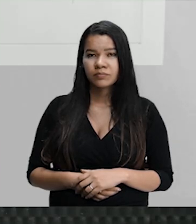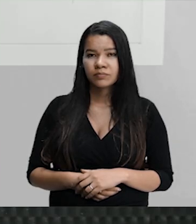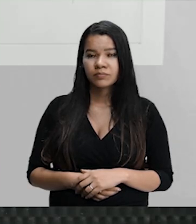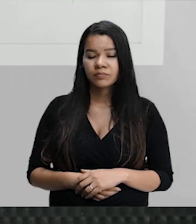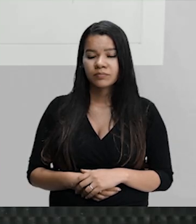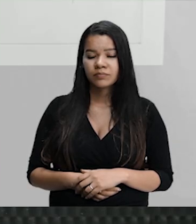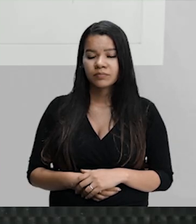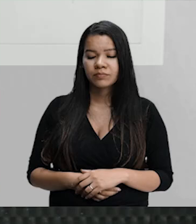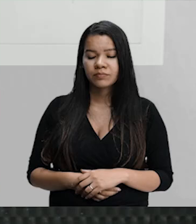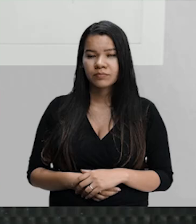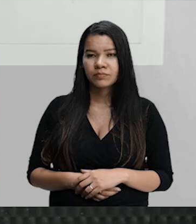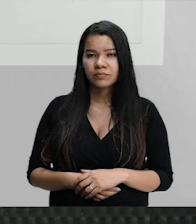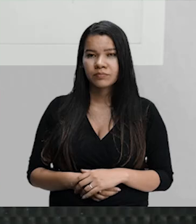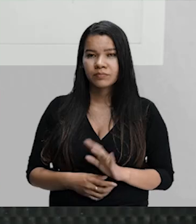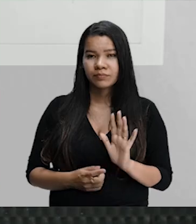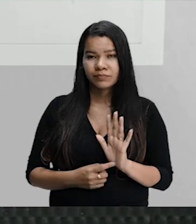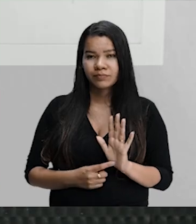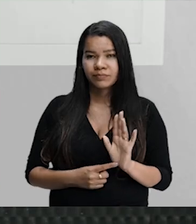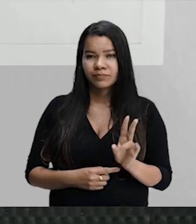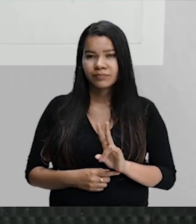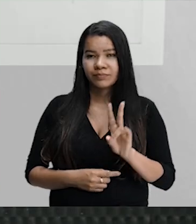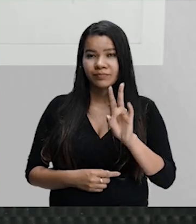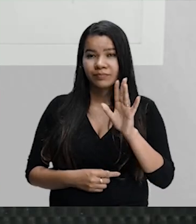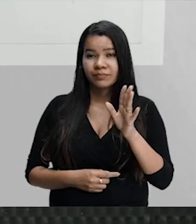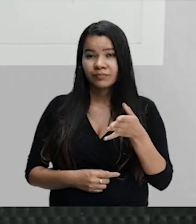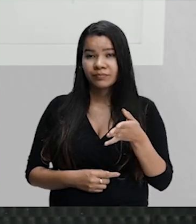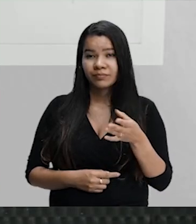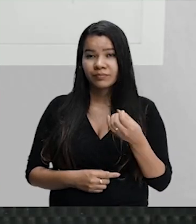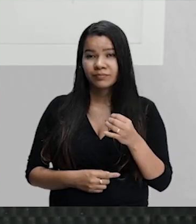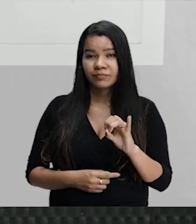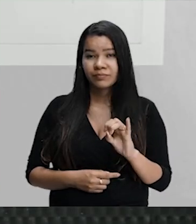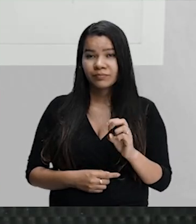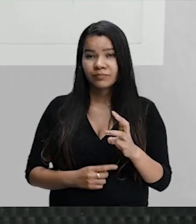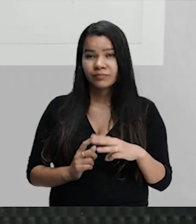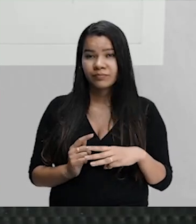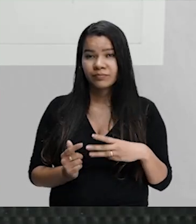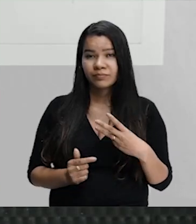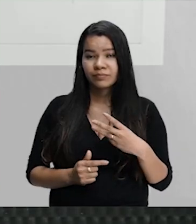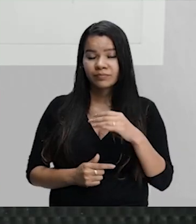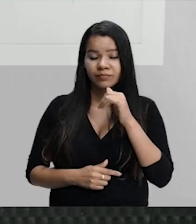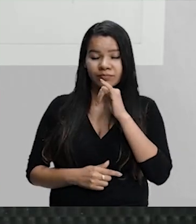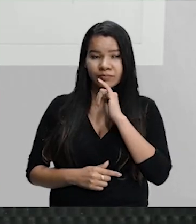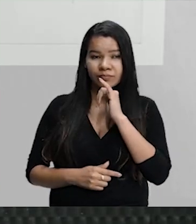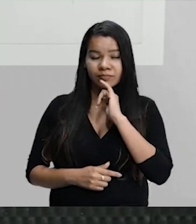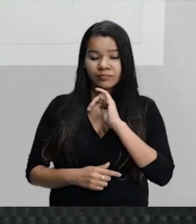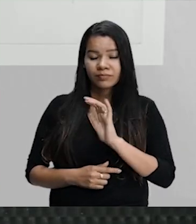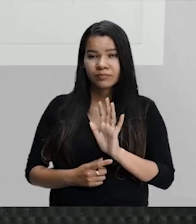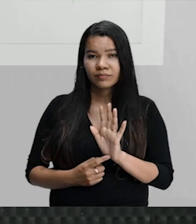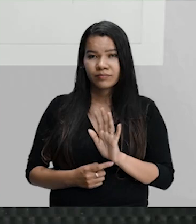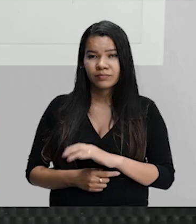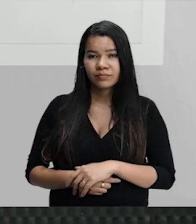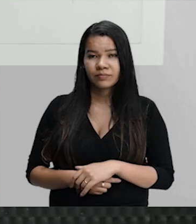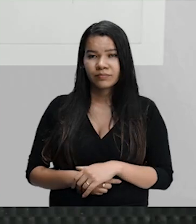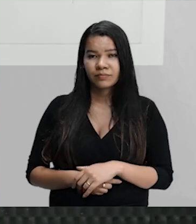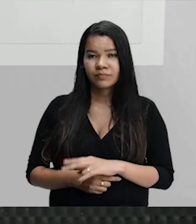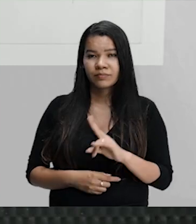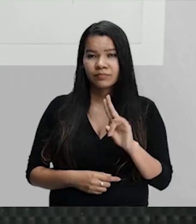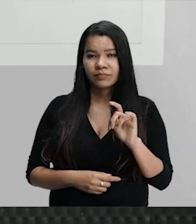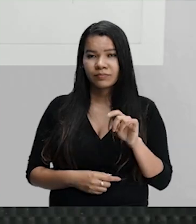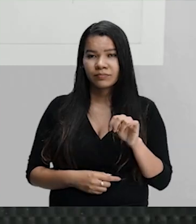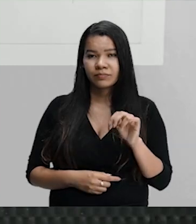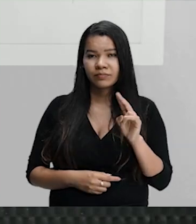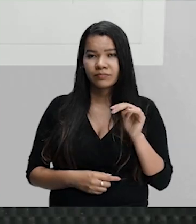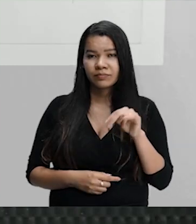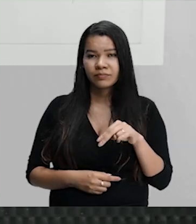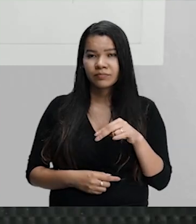né, o seguinte valor. Quando for 3, né, 3P, por exemplo, vai dar N sobre